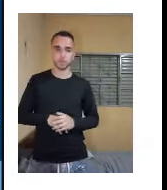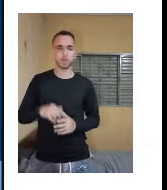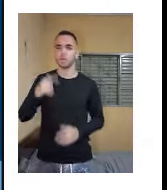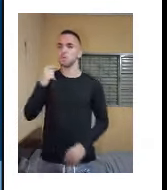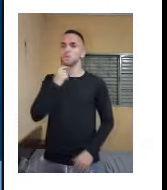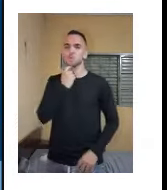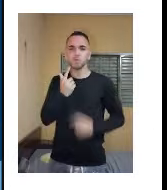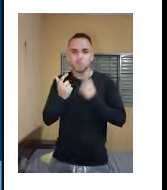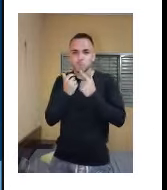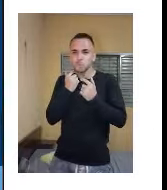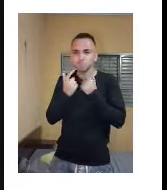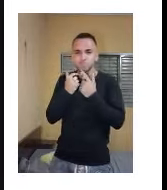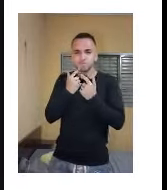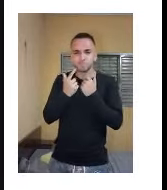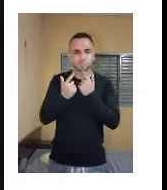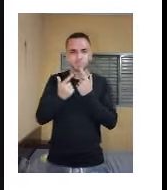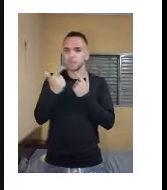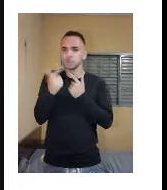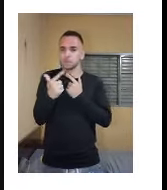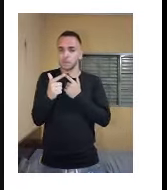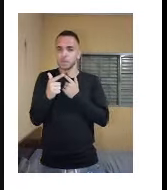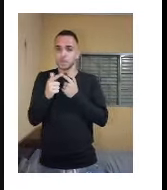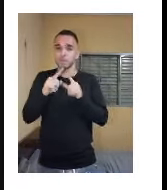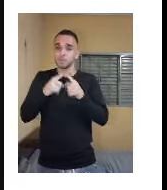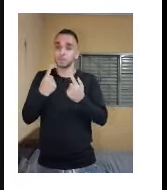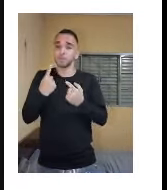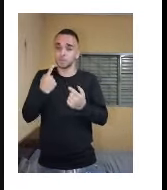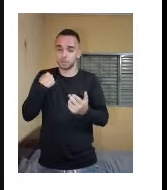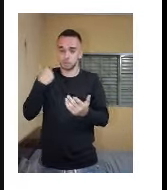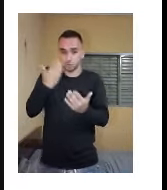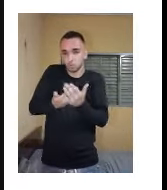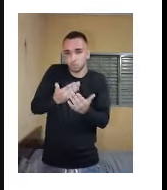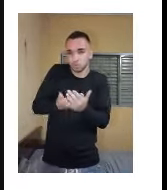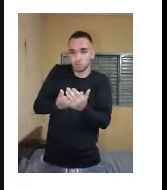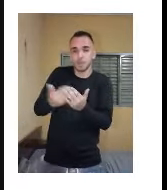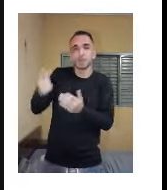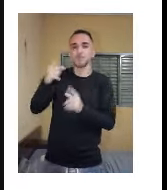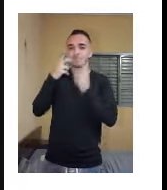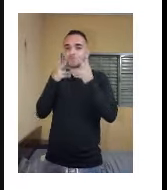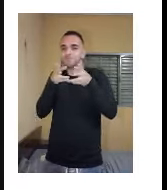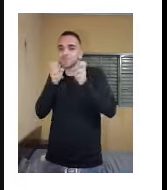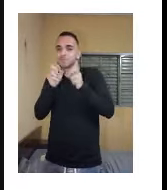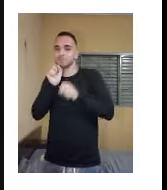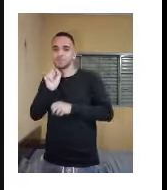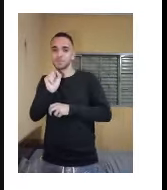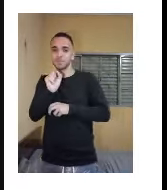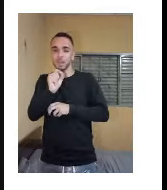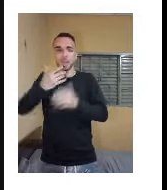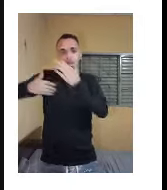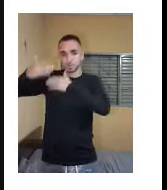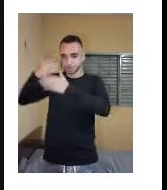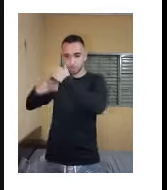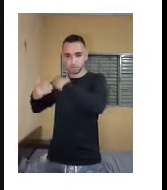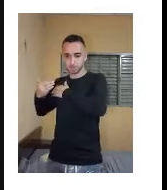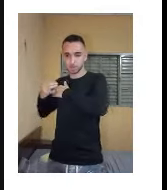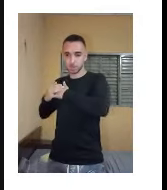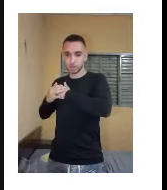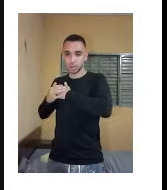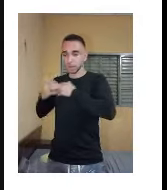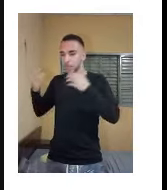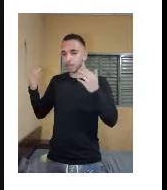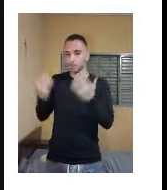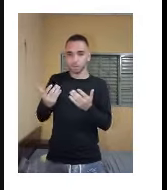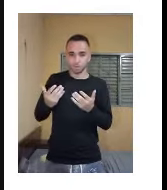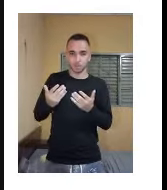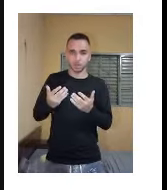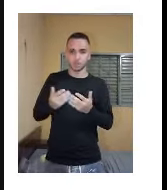se comparado o primeiro relatório há 30 anos atrás, do qual se concluía, né, que